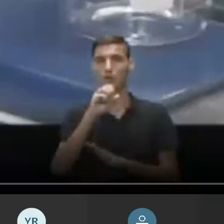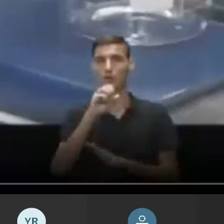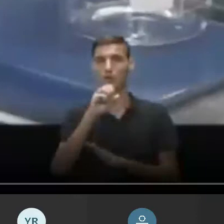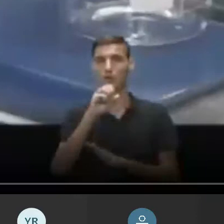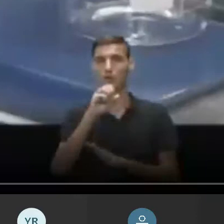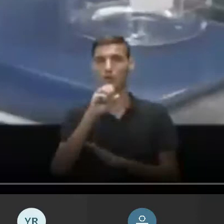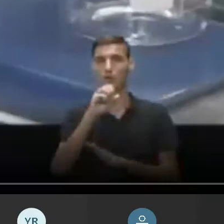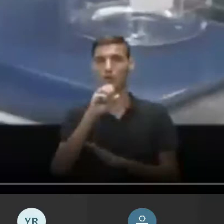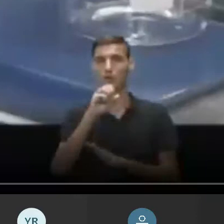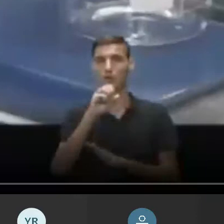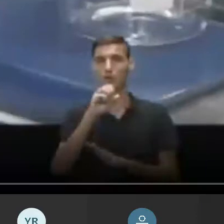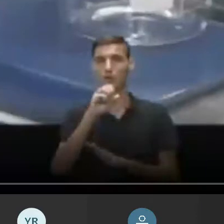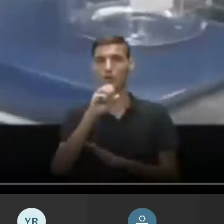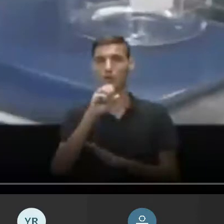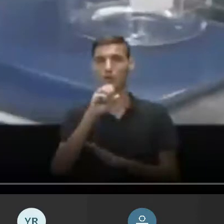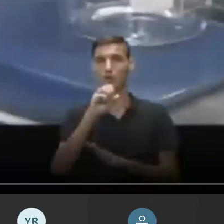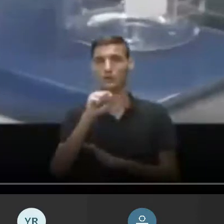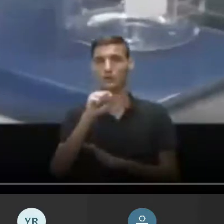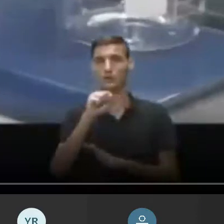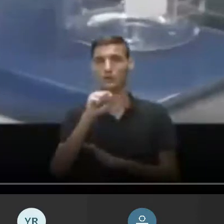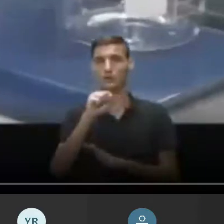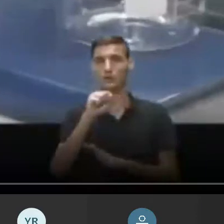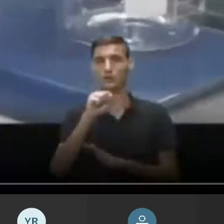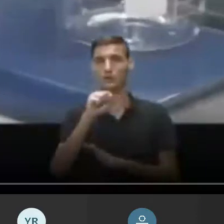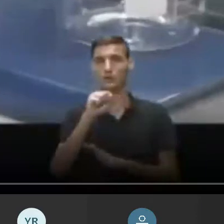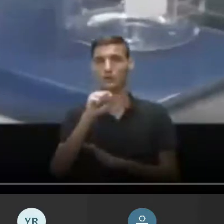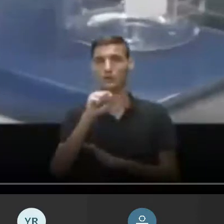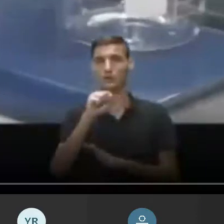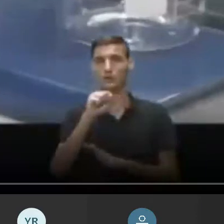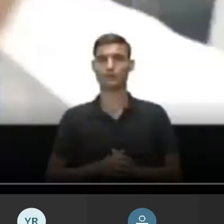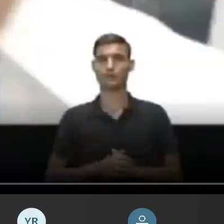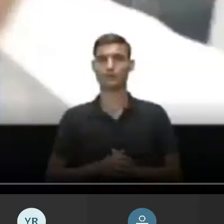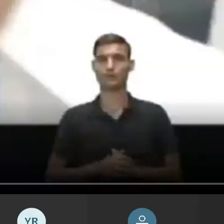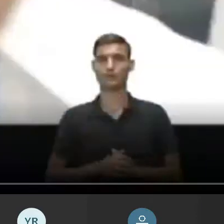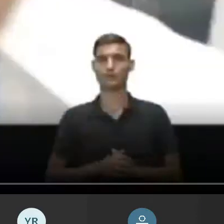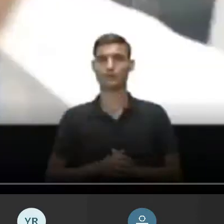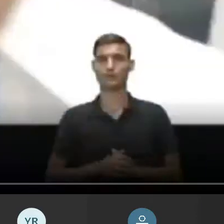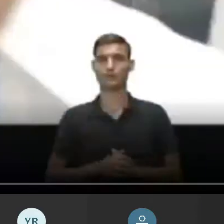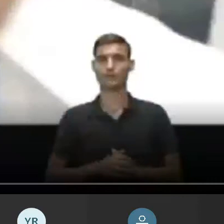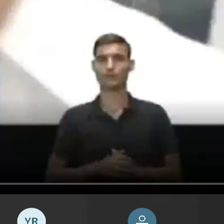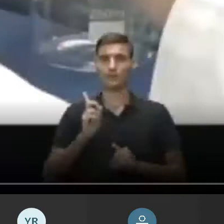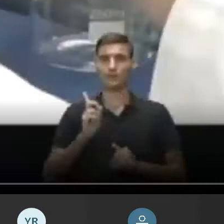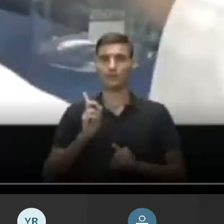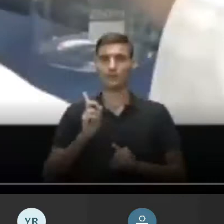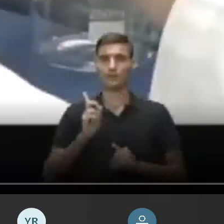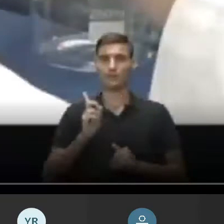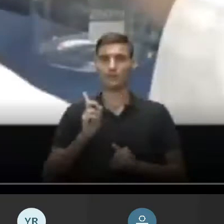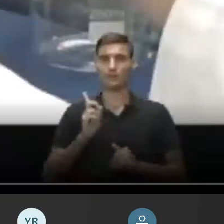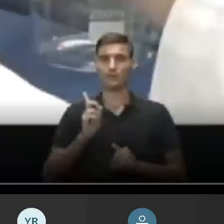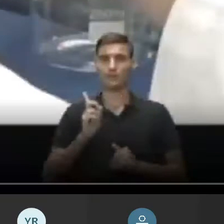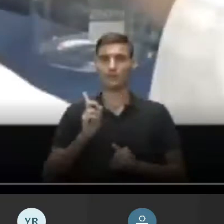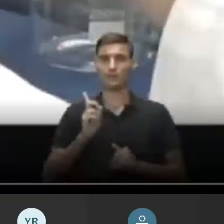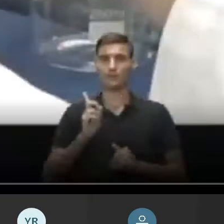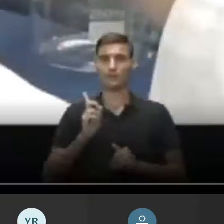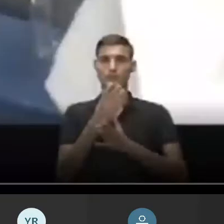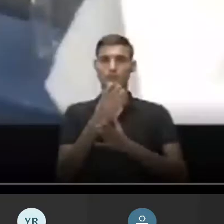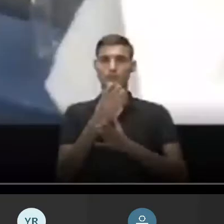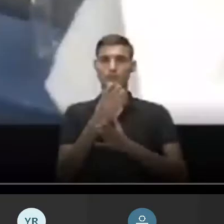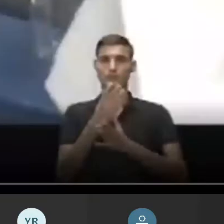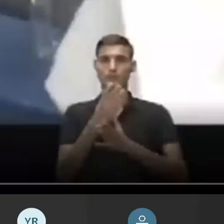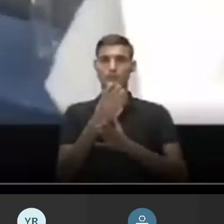Isso ficou rosa porque o beck tá contaminado, viu? Não é para ficar rosa, não. É para